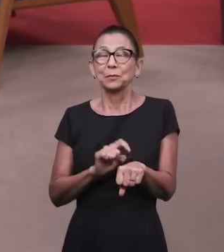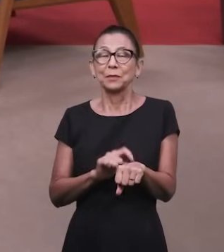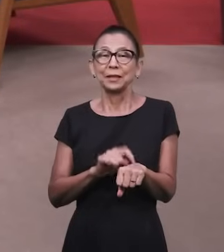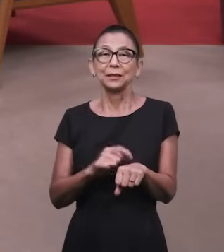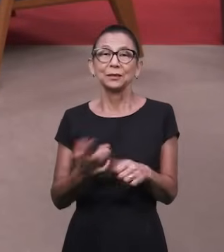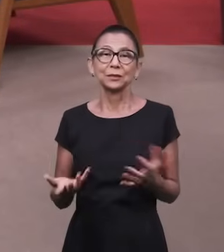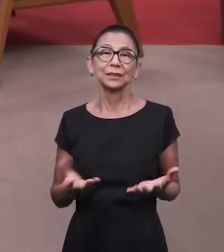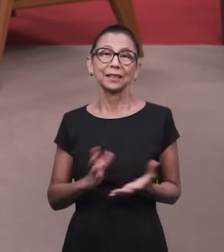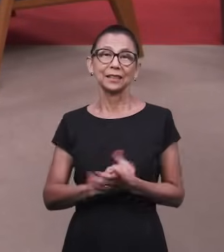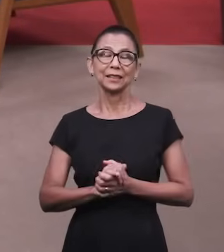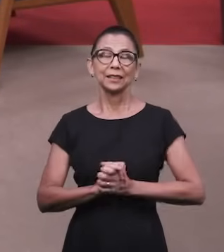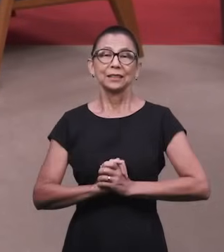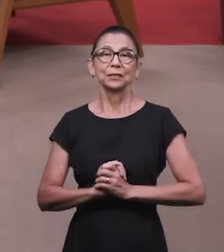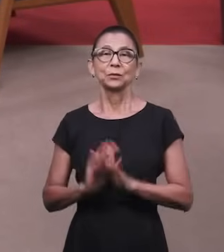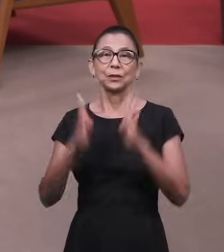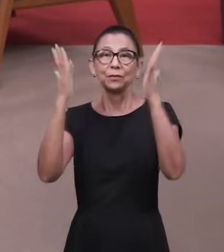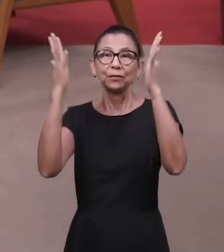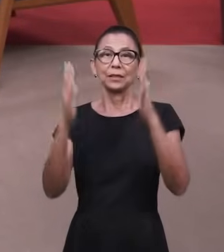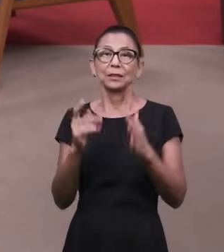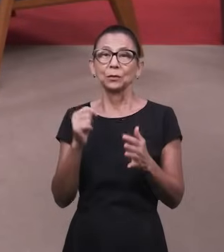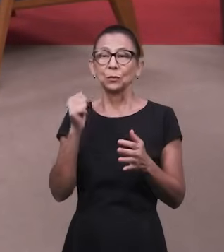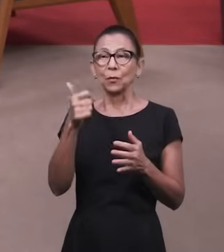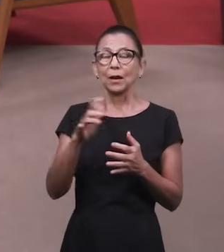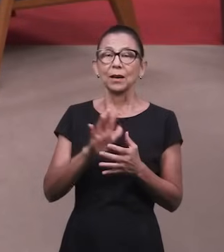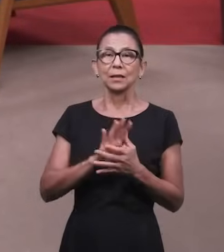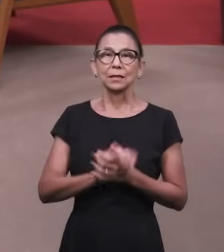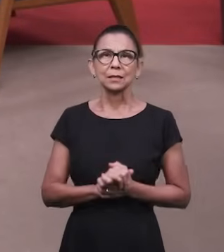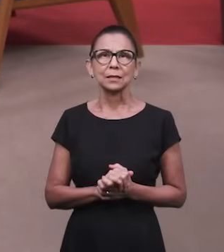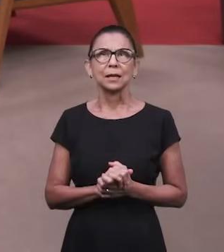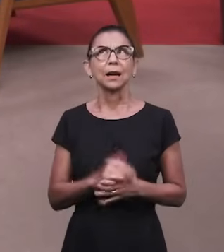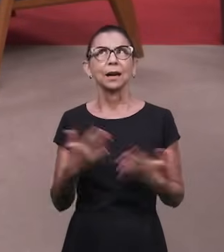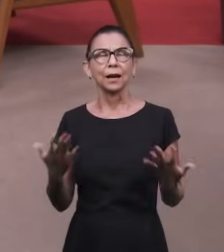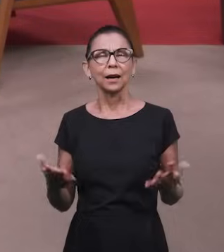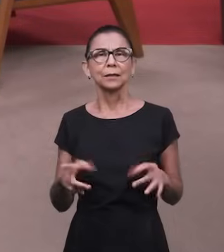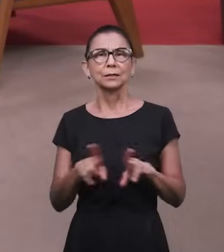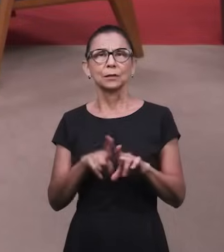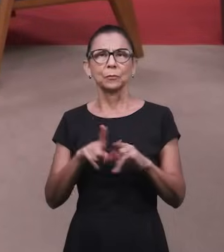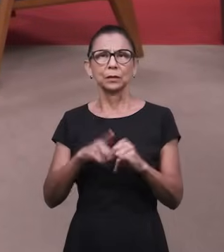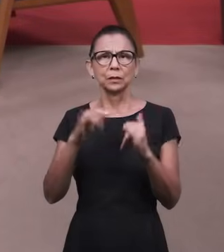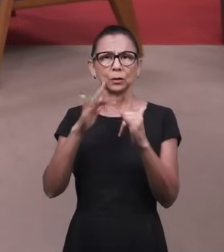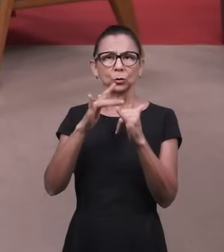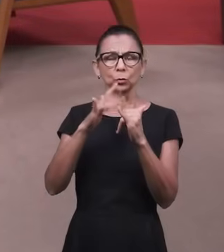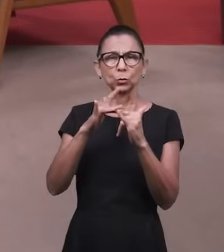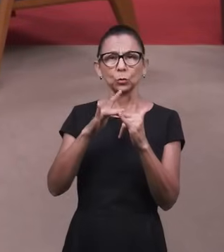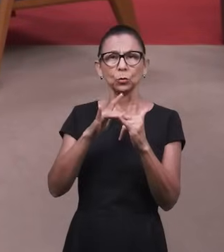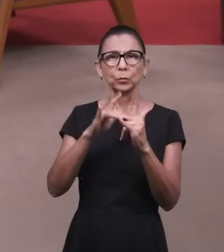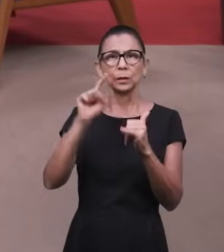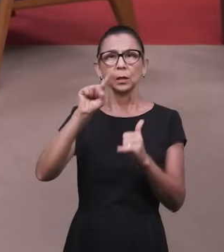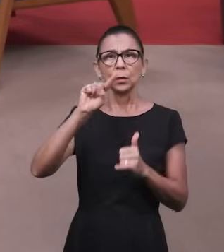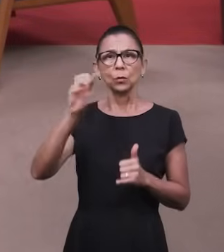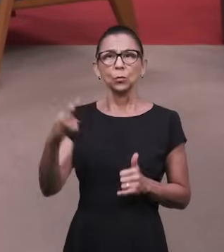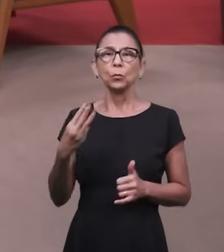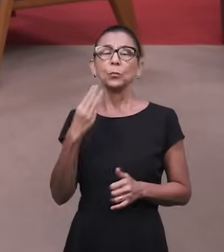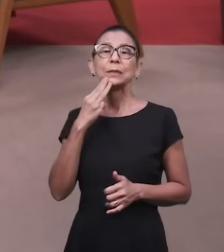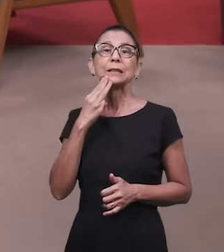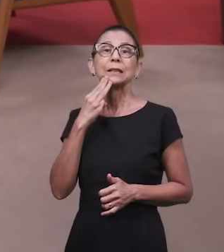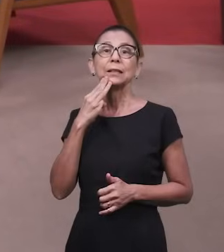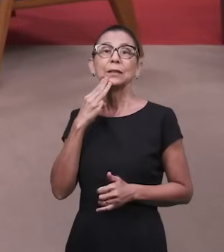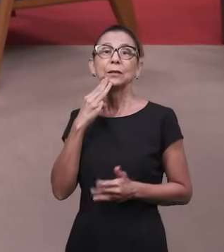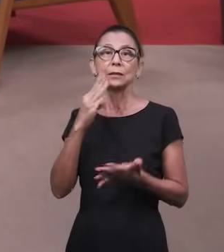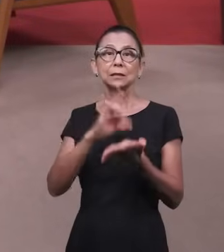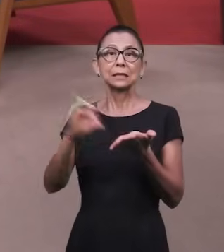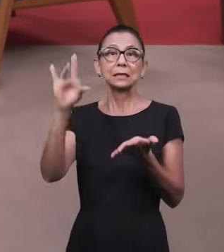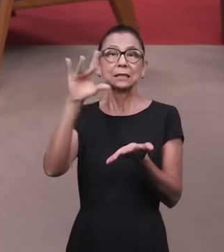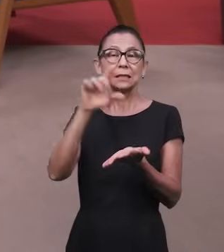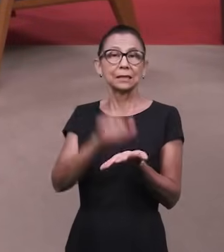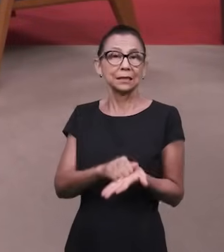se concluindo. Um deles, chegamos a 1 milhão de inscritos no canal, né, na semana, antes da festa. E a gente